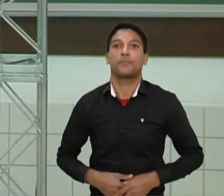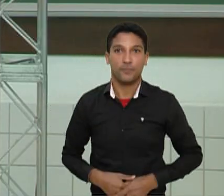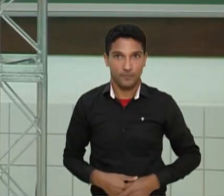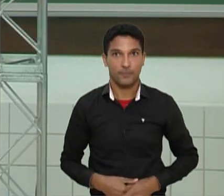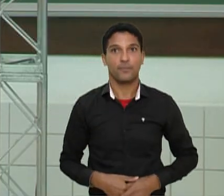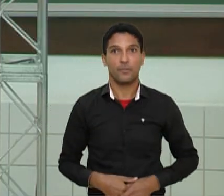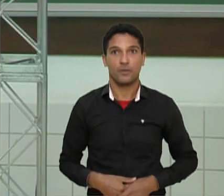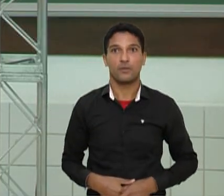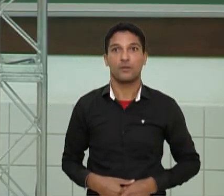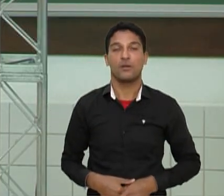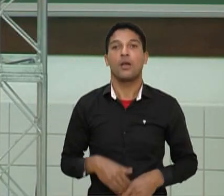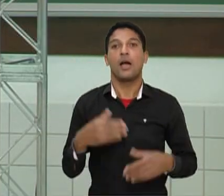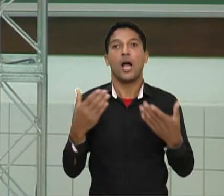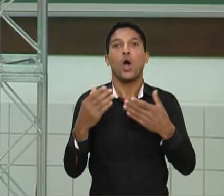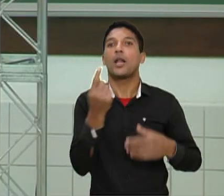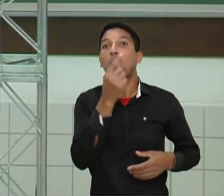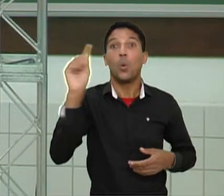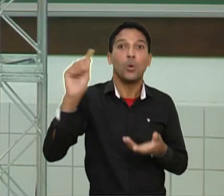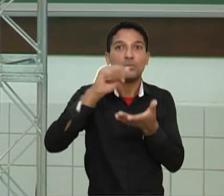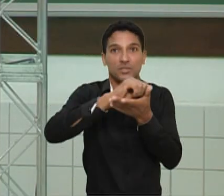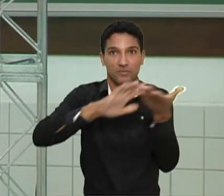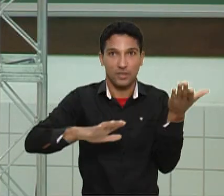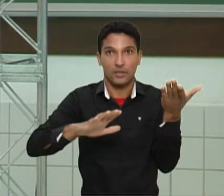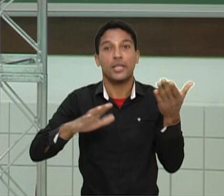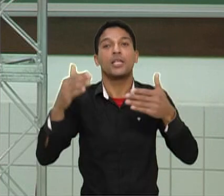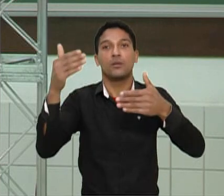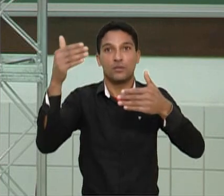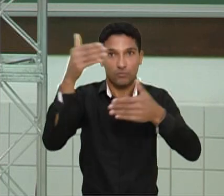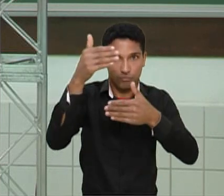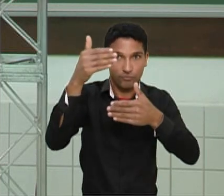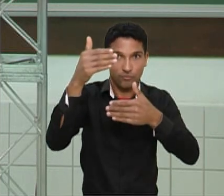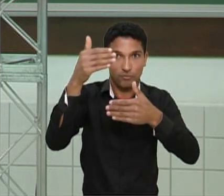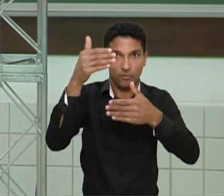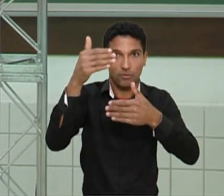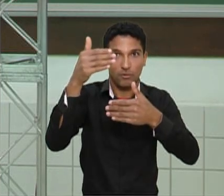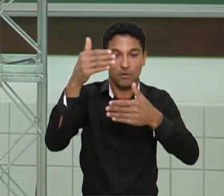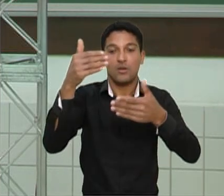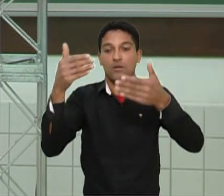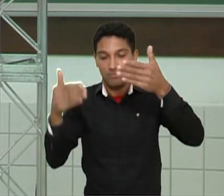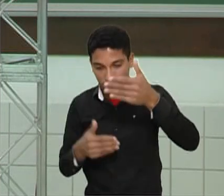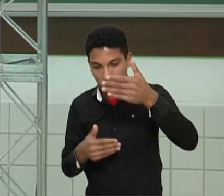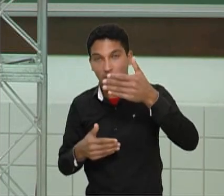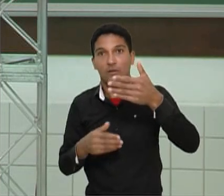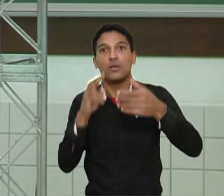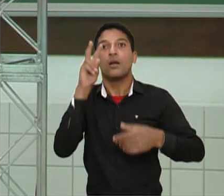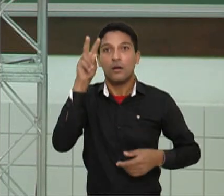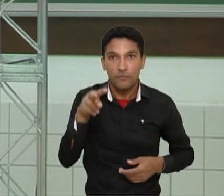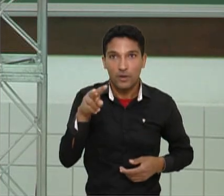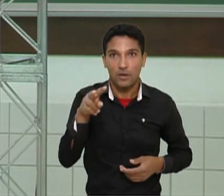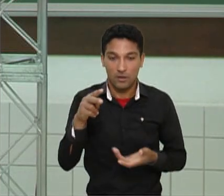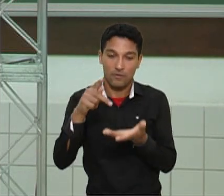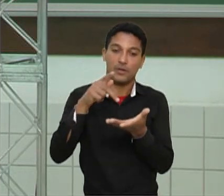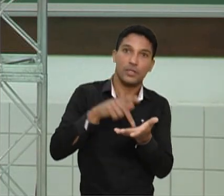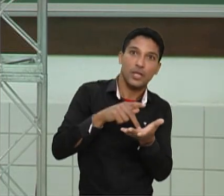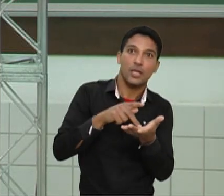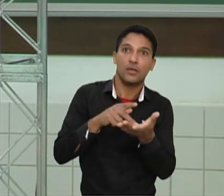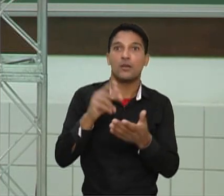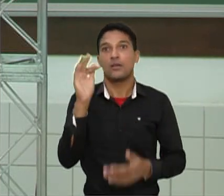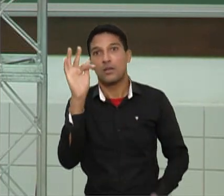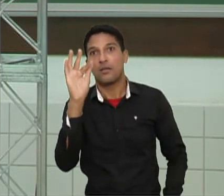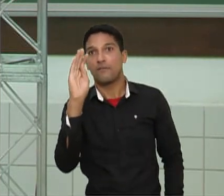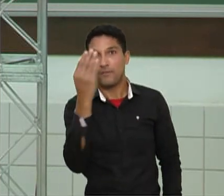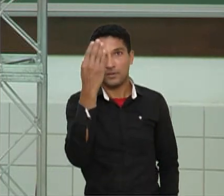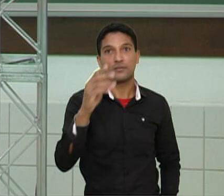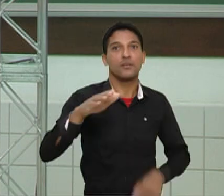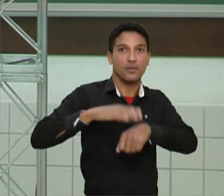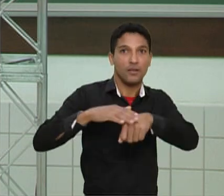em 2 slides, beleza? Tranquilo? Só julgar essas afirmativas e verificar se eles são verdadeiros ou falsos.